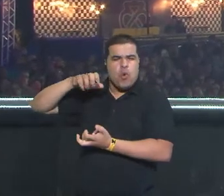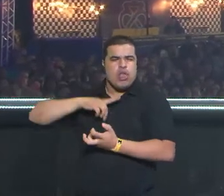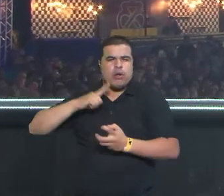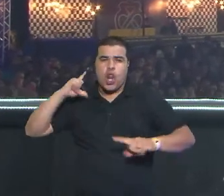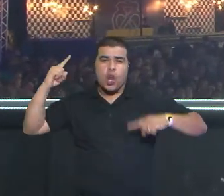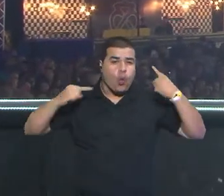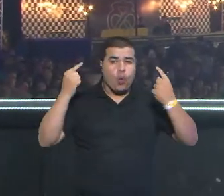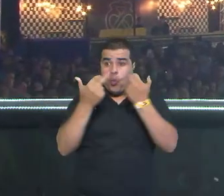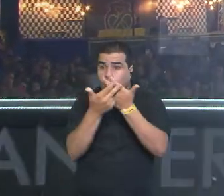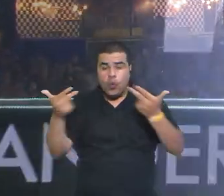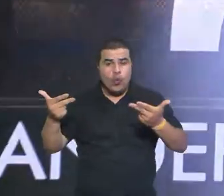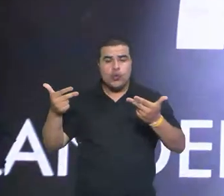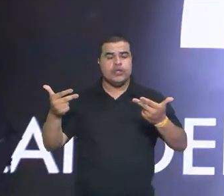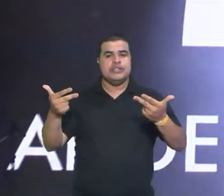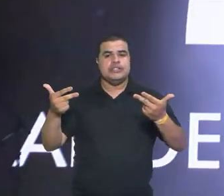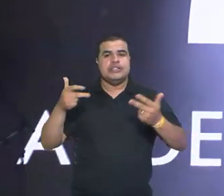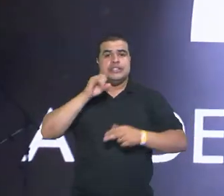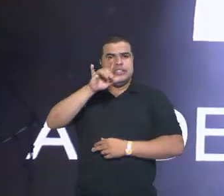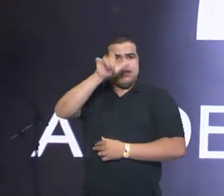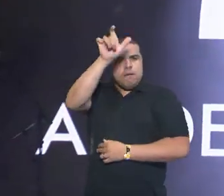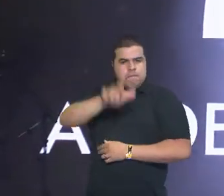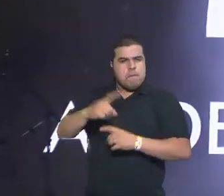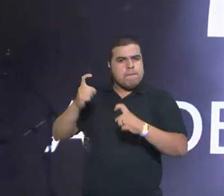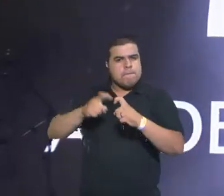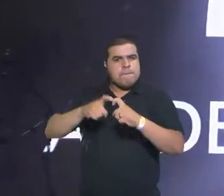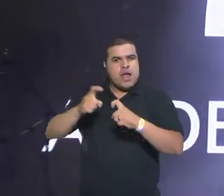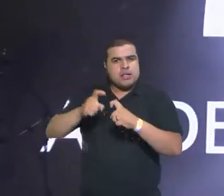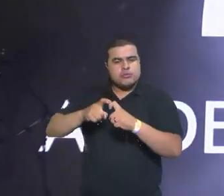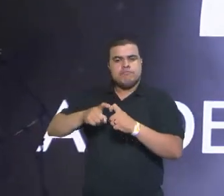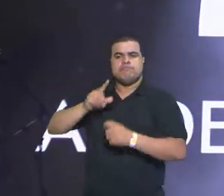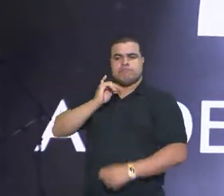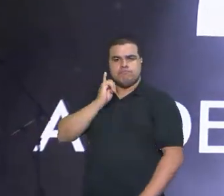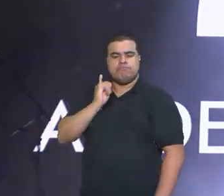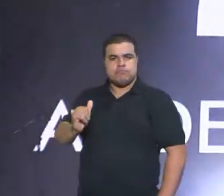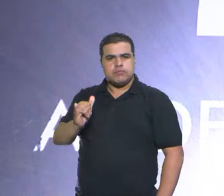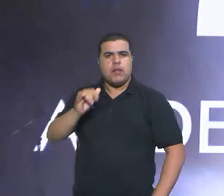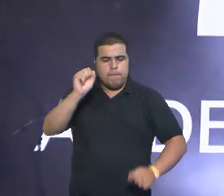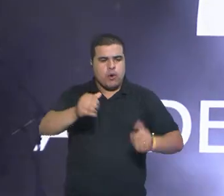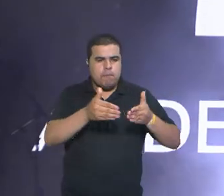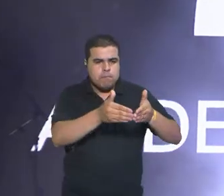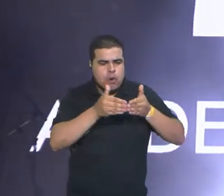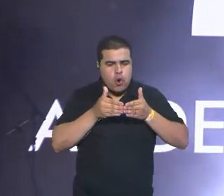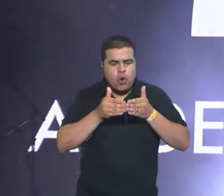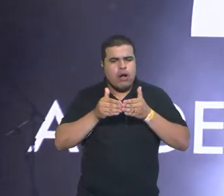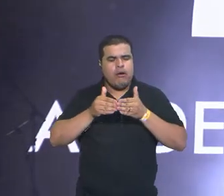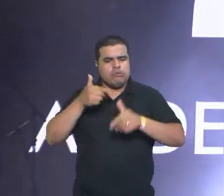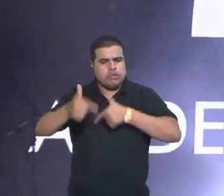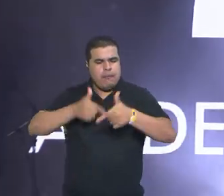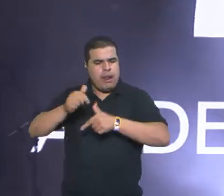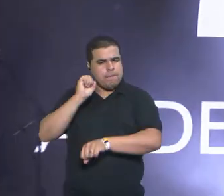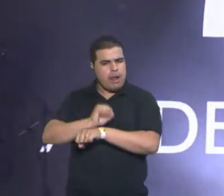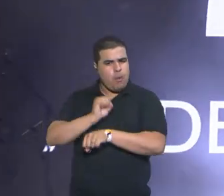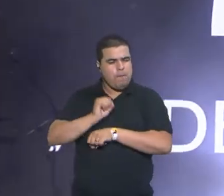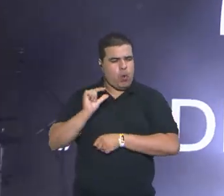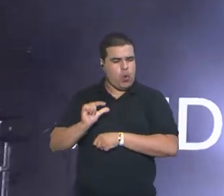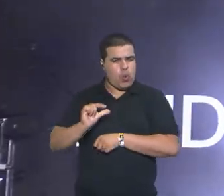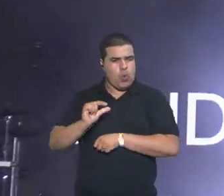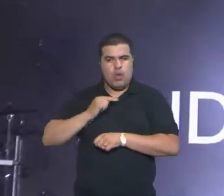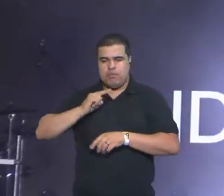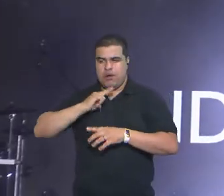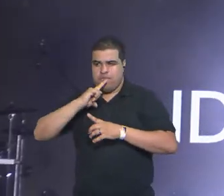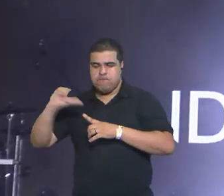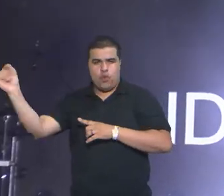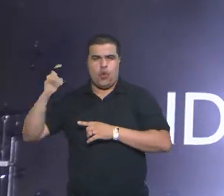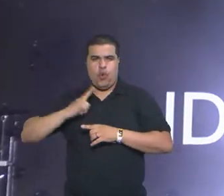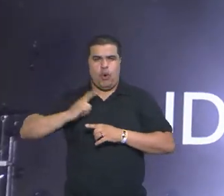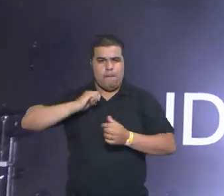loucura deixa eu falar uma coisa se o médico diagnosticar Você pode até tirar licença parar de trabalhar por um tempo para de sair